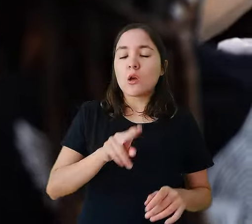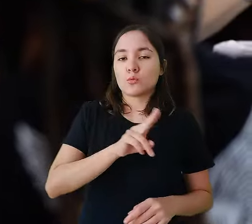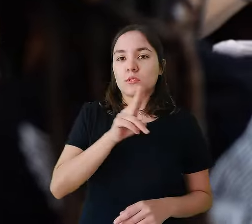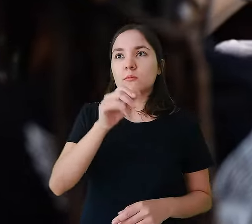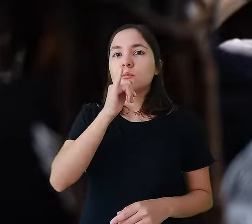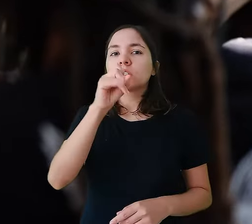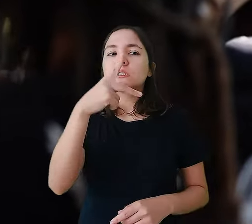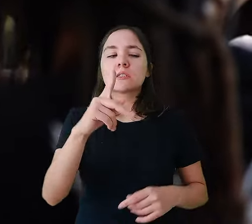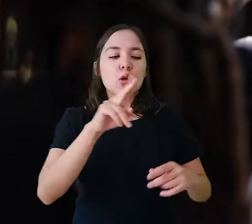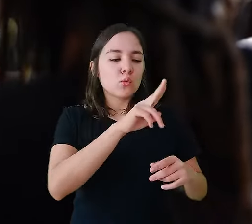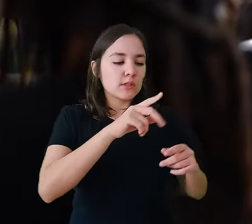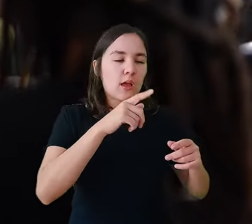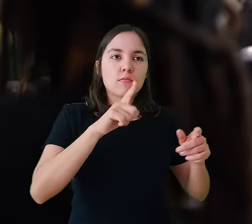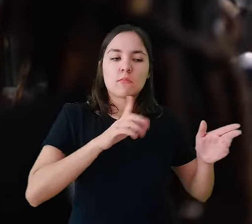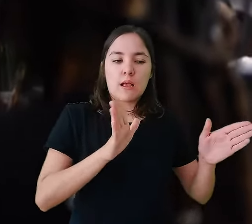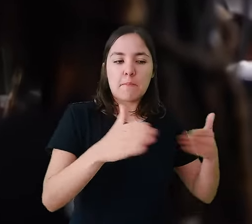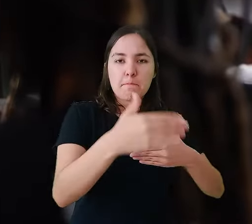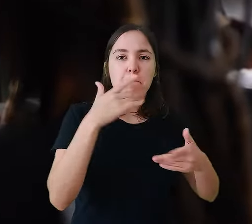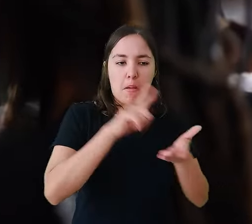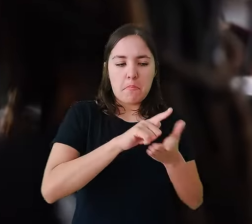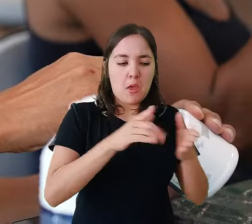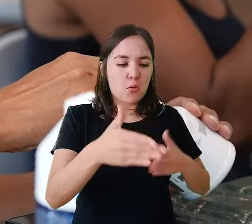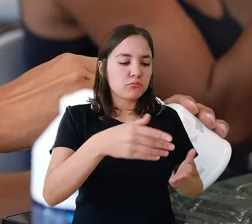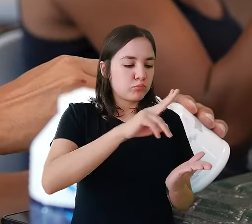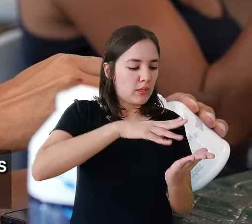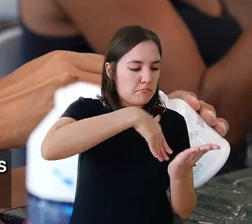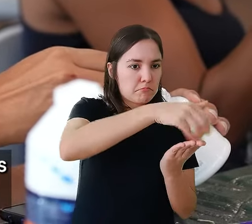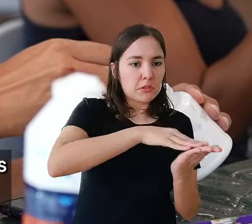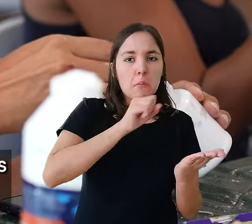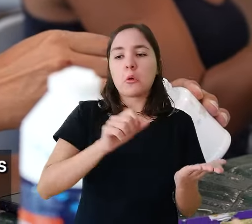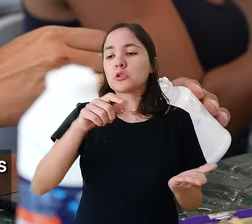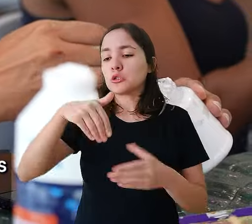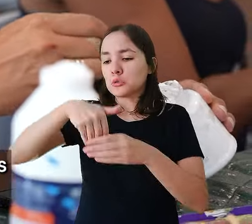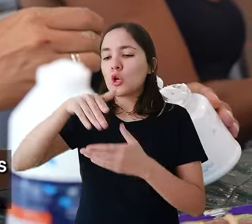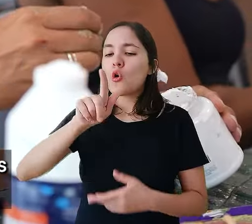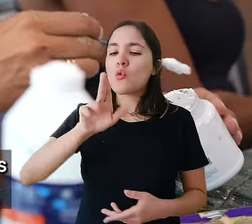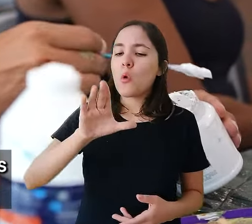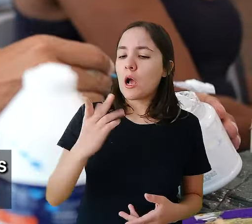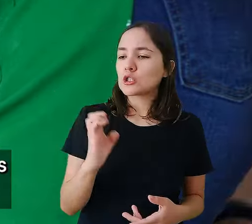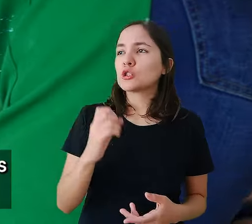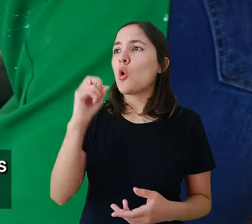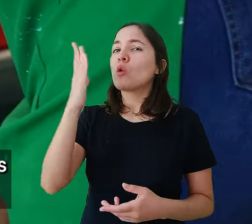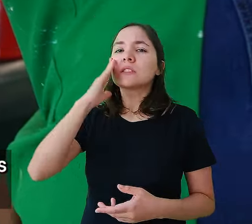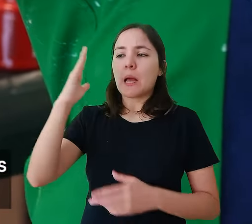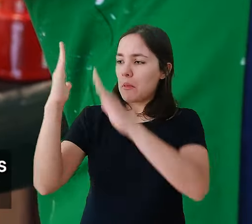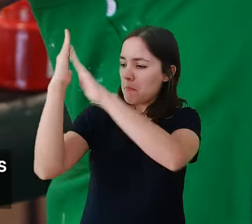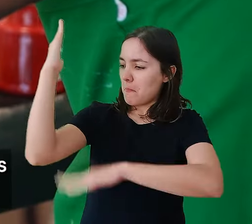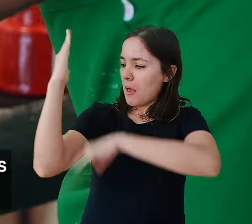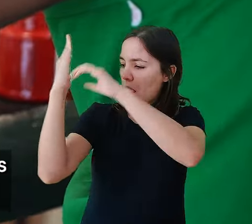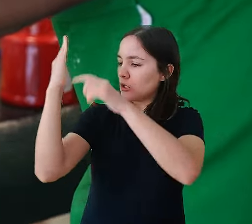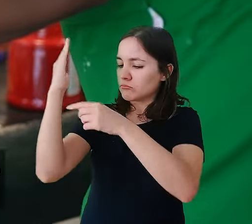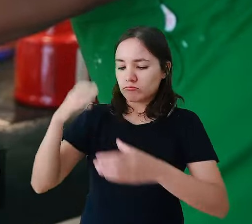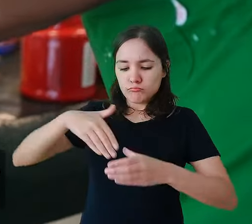uma tela que você produziu de caixa de papelão, você pode usar tinta guache, você pode ir explorando outros pigmentos e até tinta látex